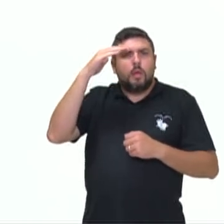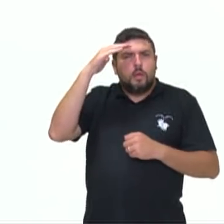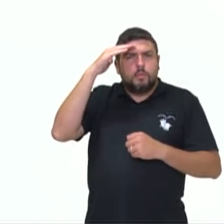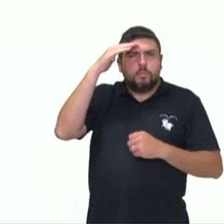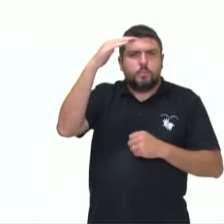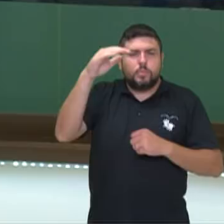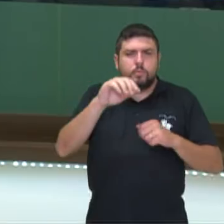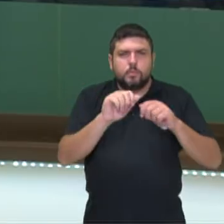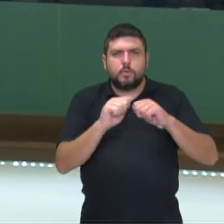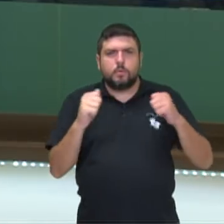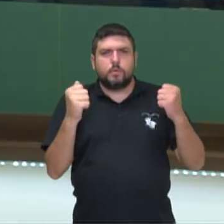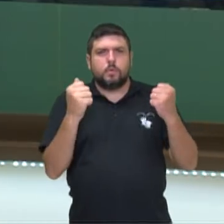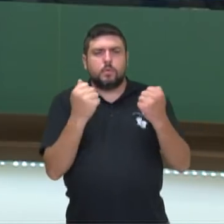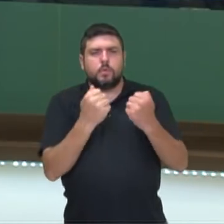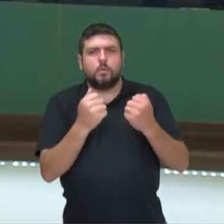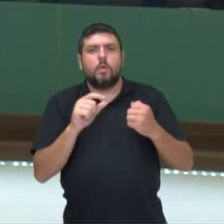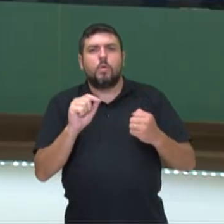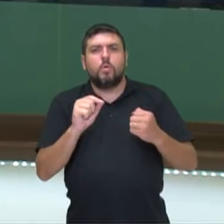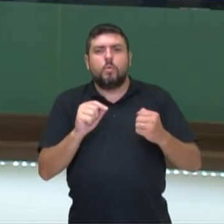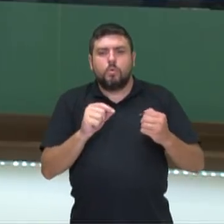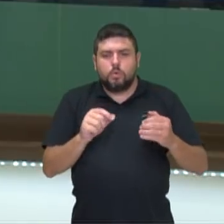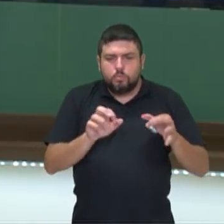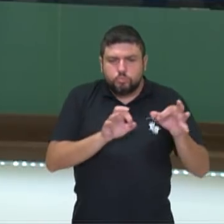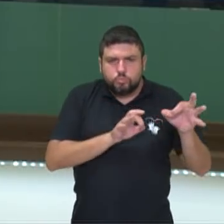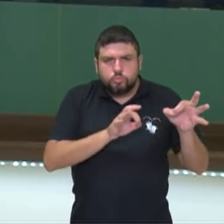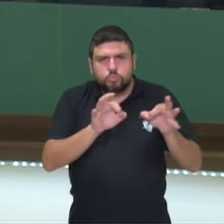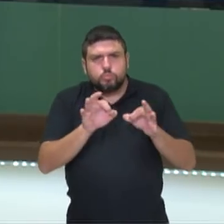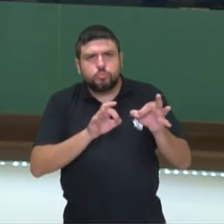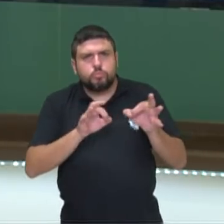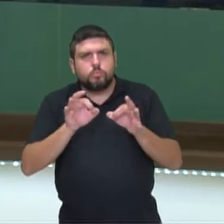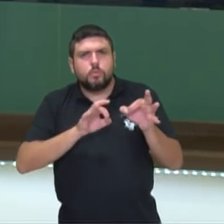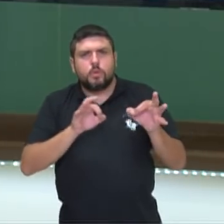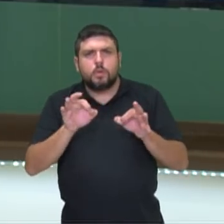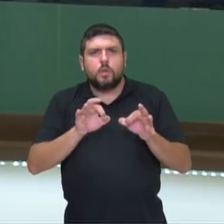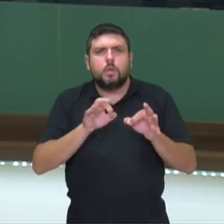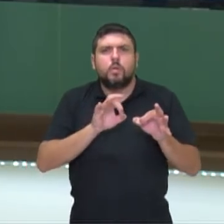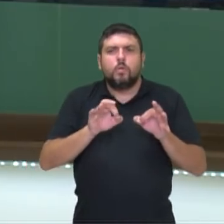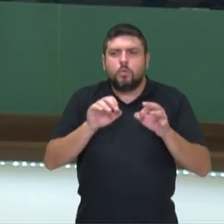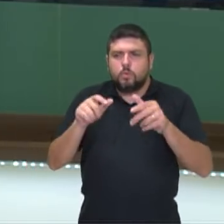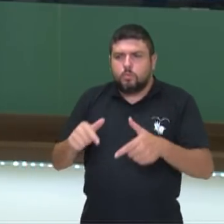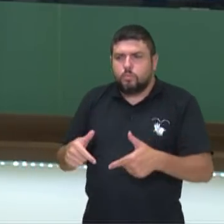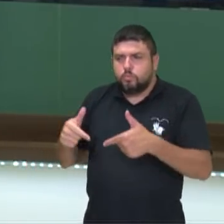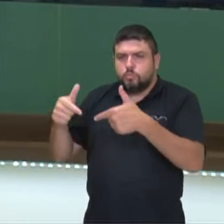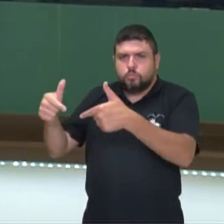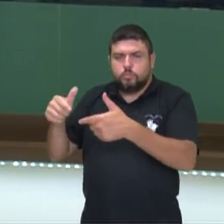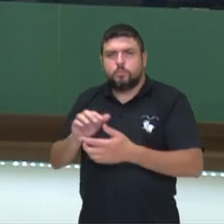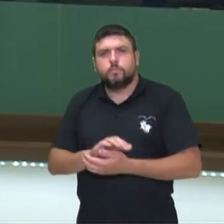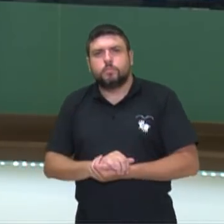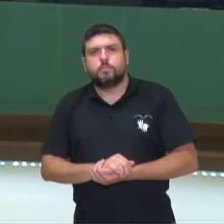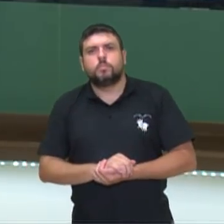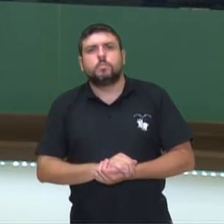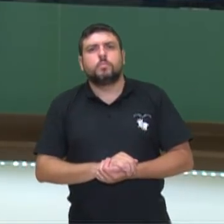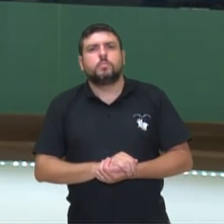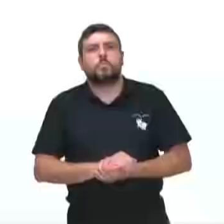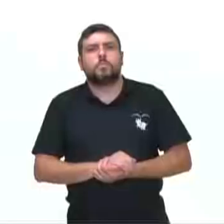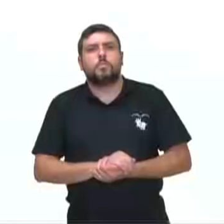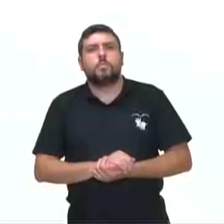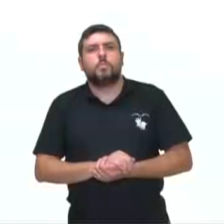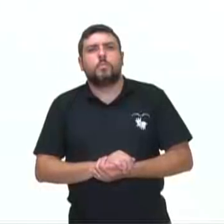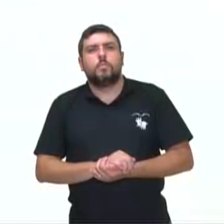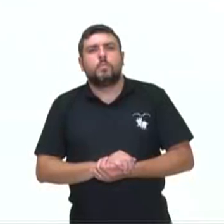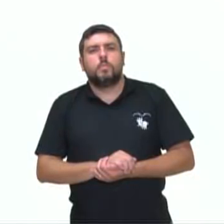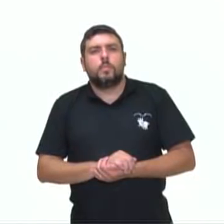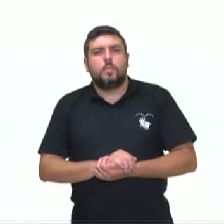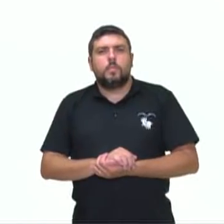Assembleia Deliberativa, ou seja, que delibera, que organiza as ações desta organização, tá ok? Composta